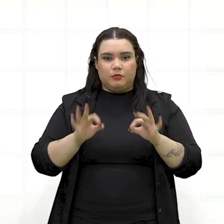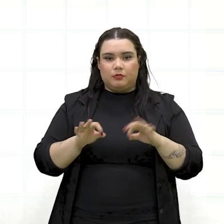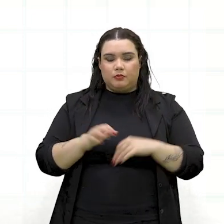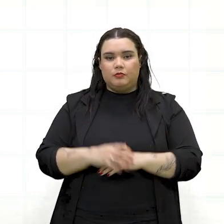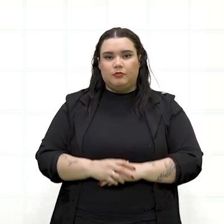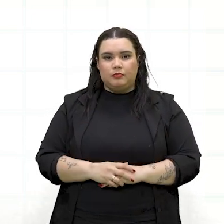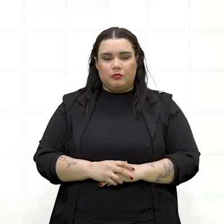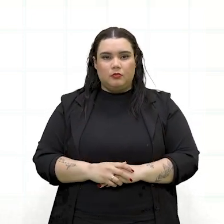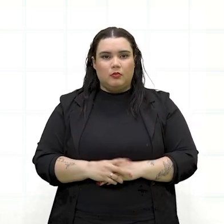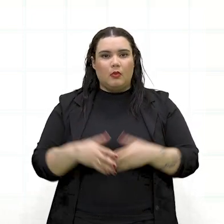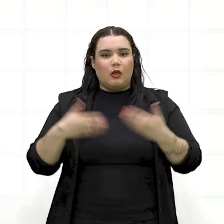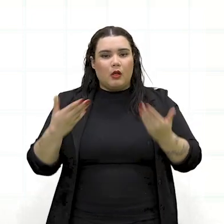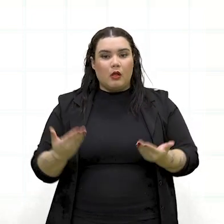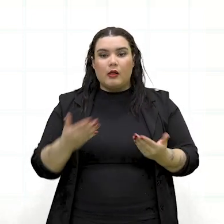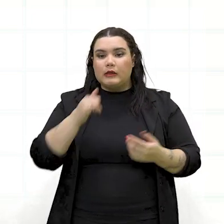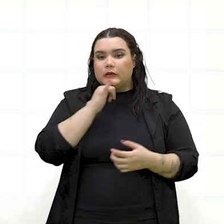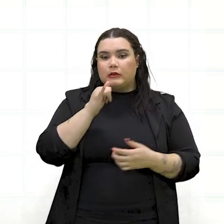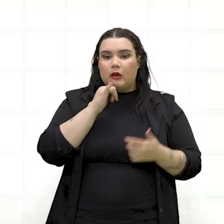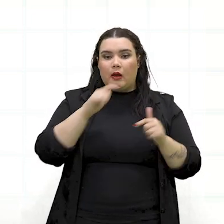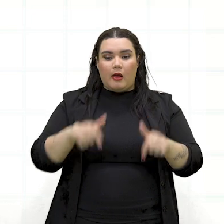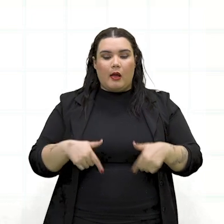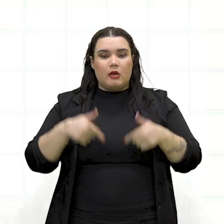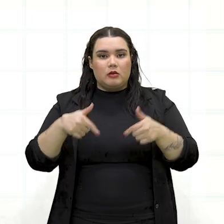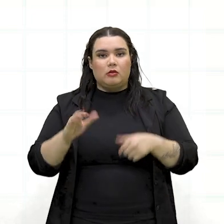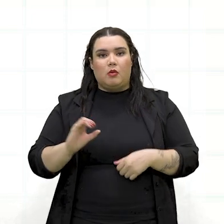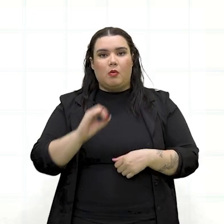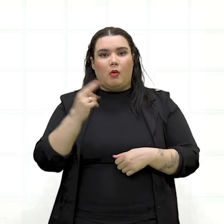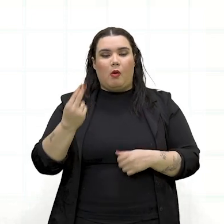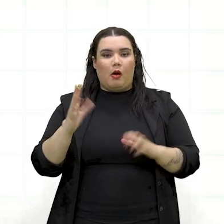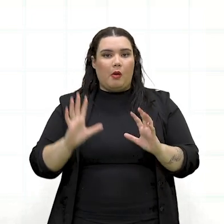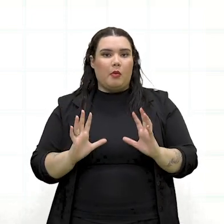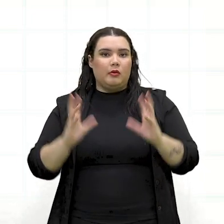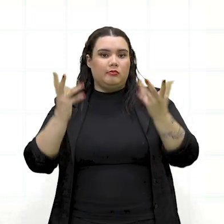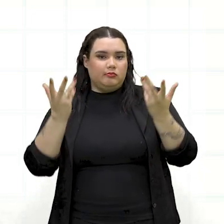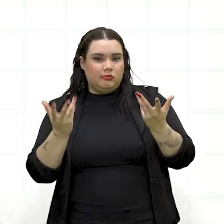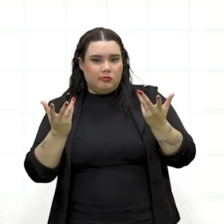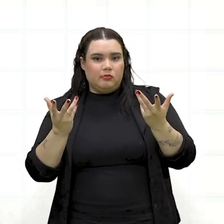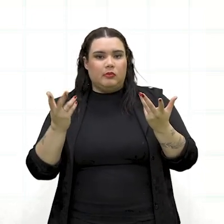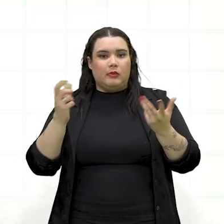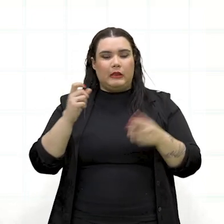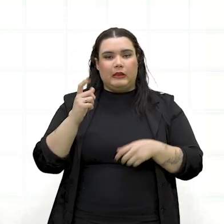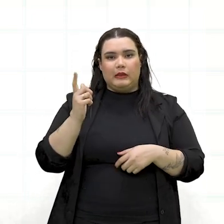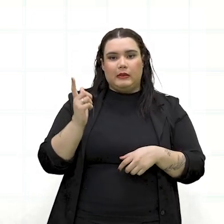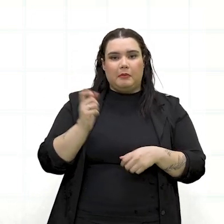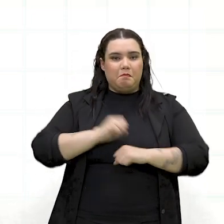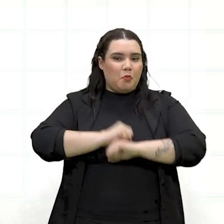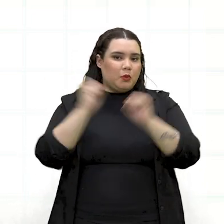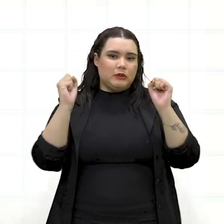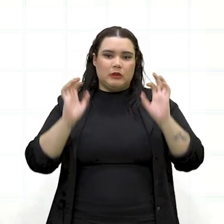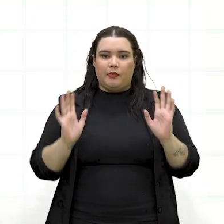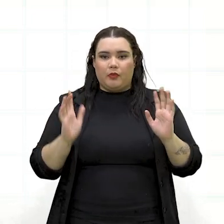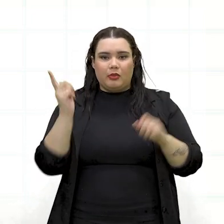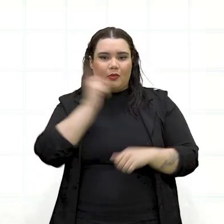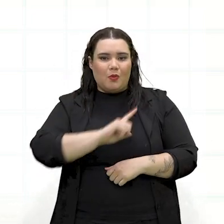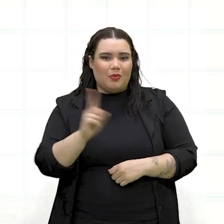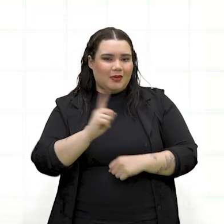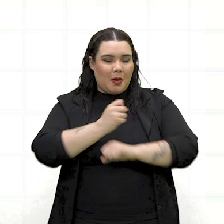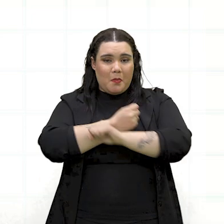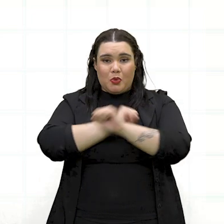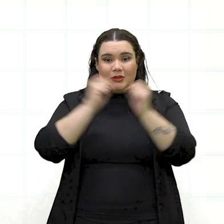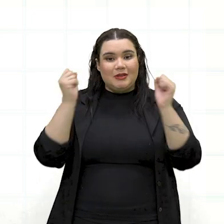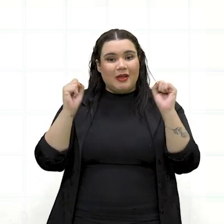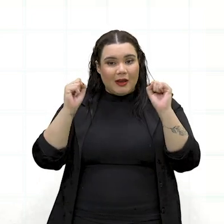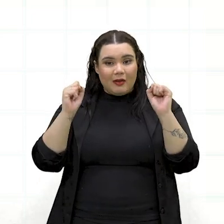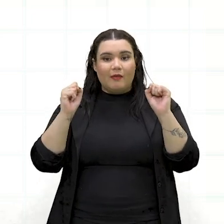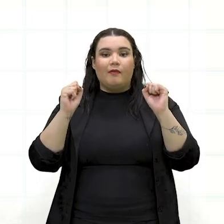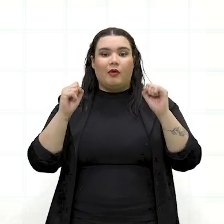Então, quando uma ação ou evento é visto como impossível de acontecer, seja por